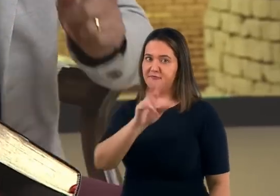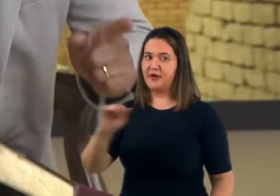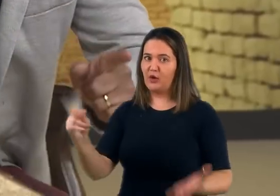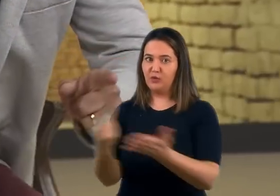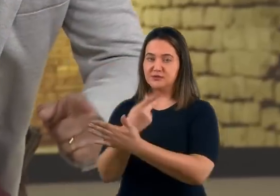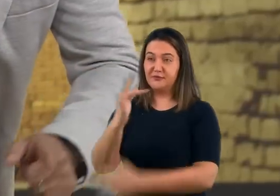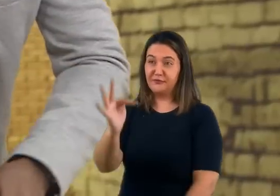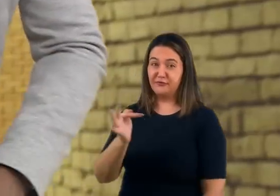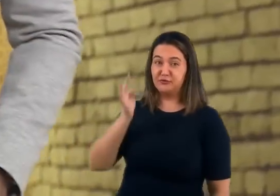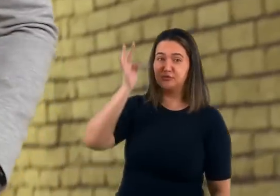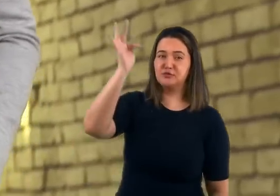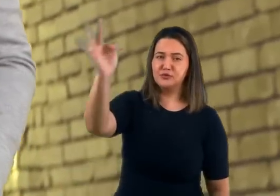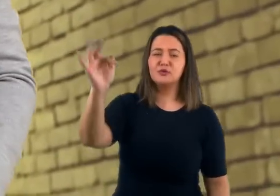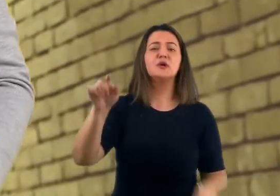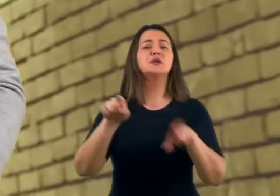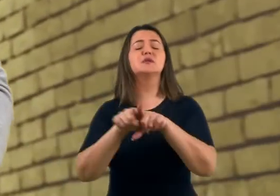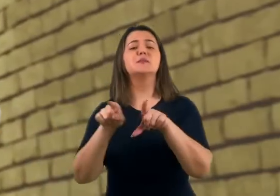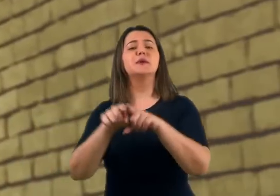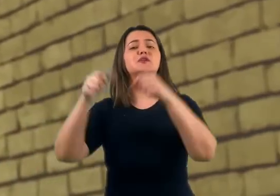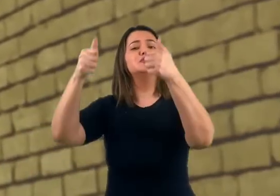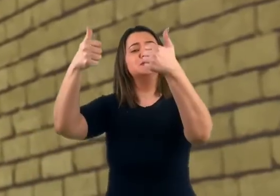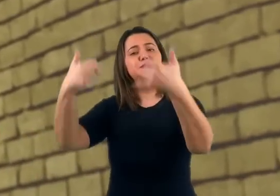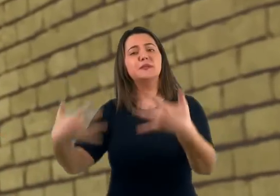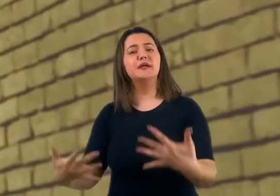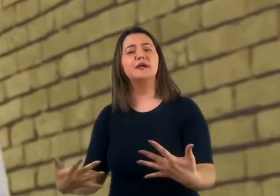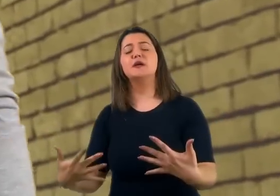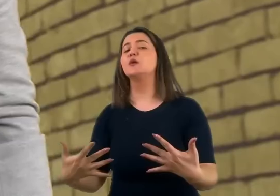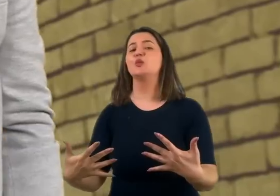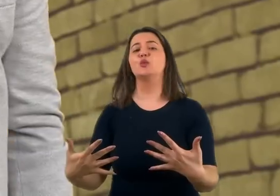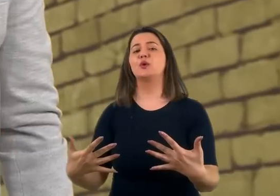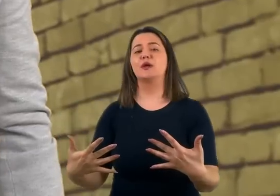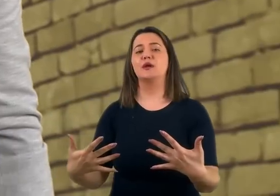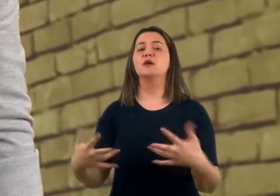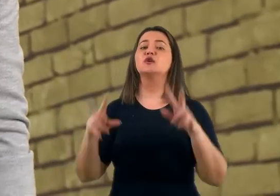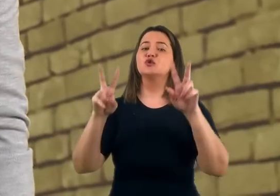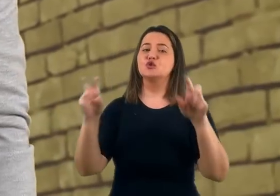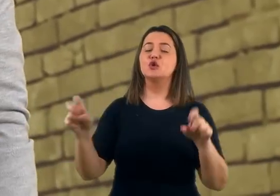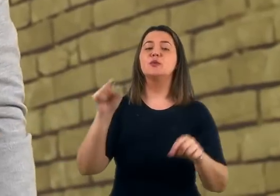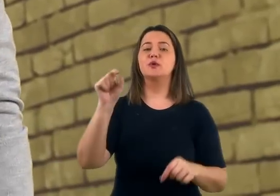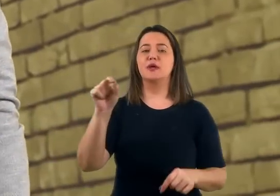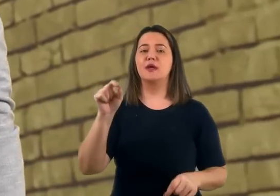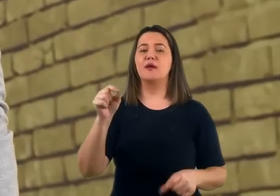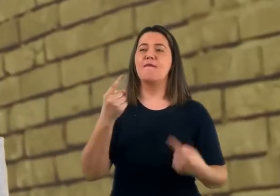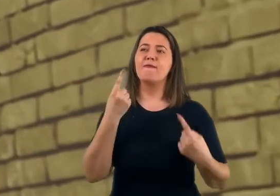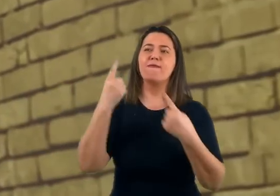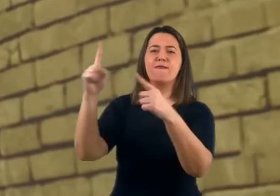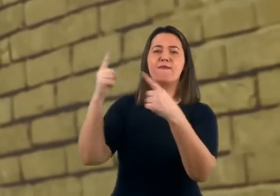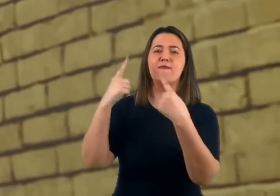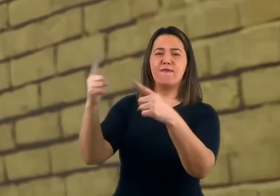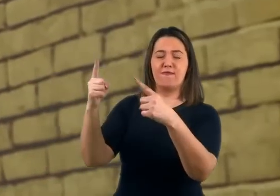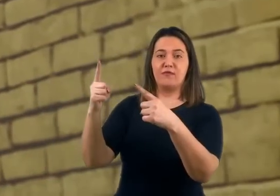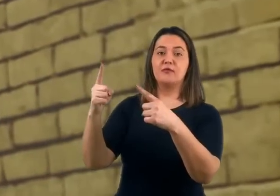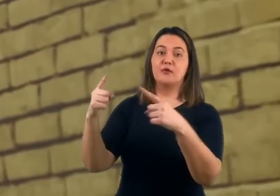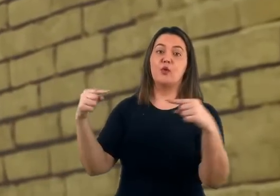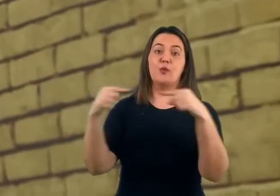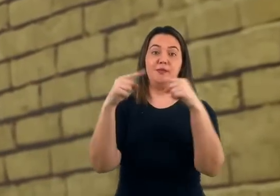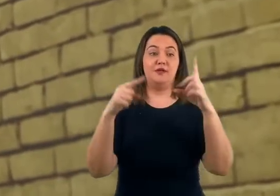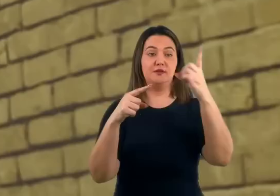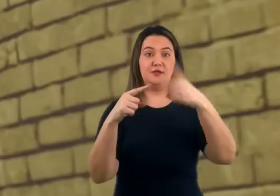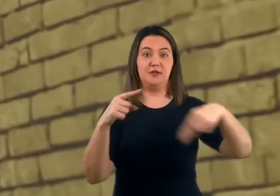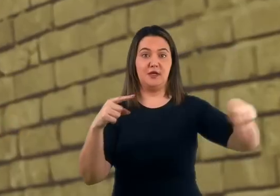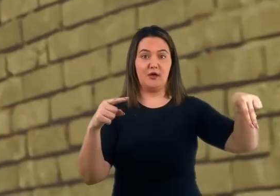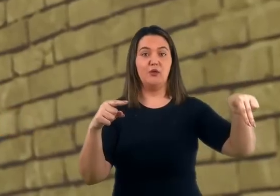profecia para o futuro, como também faz uma ligação entre a expressão abominável da desolação do profeta Daniel ao